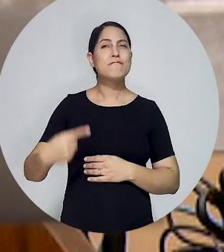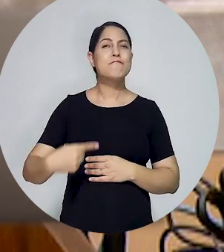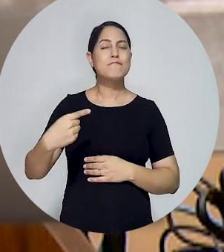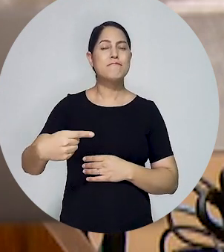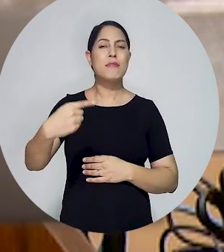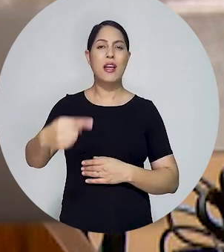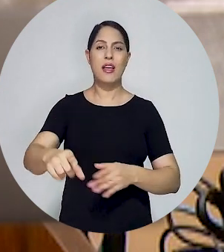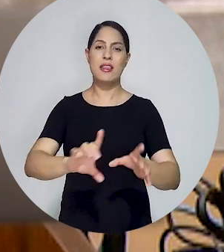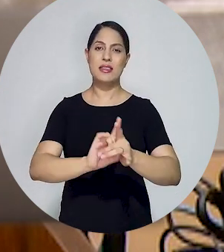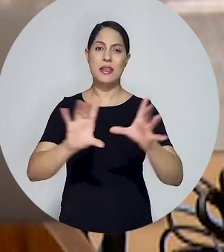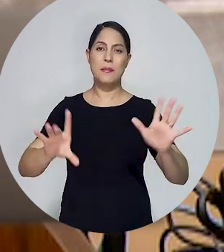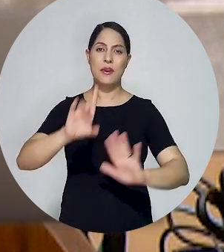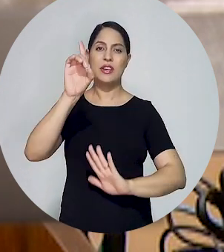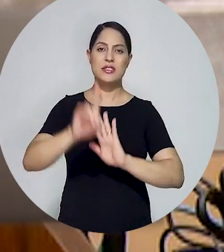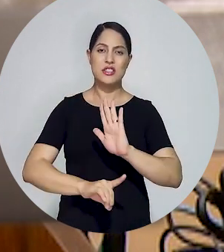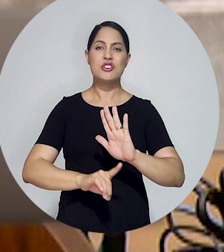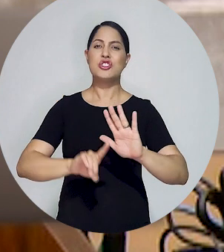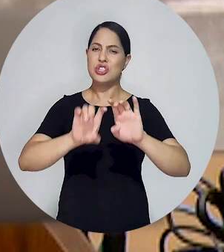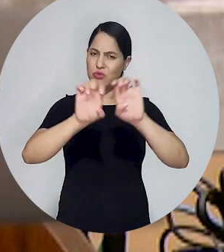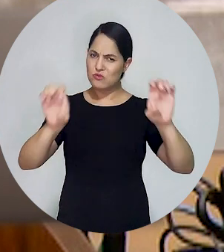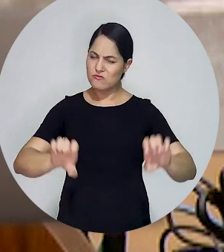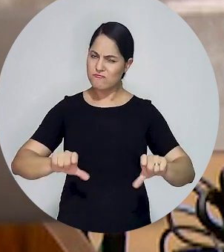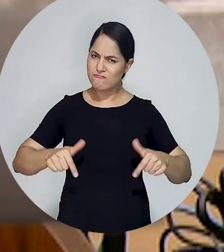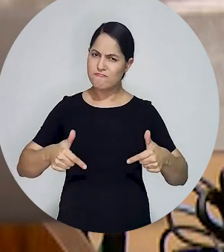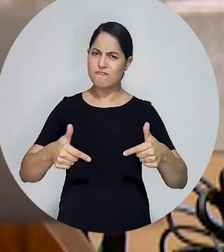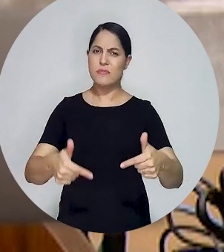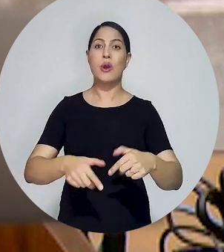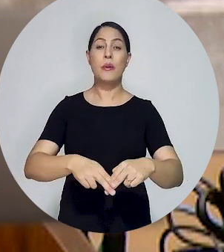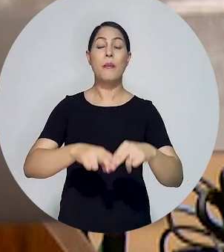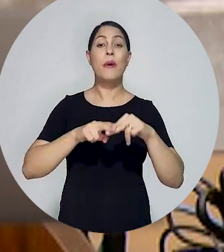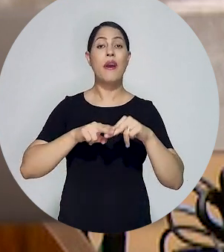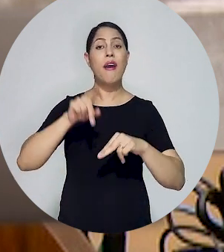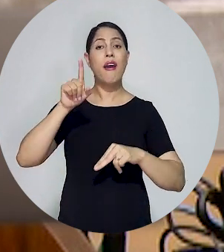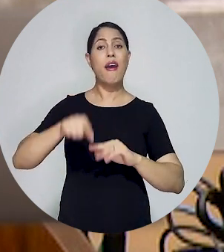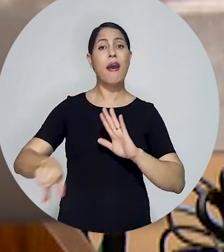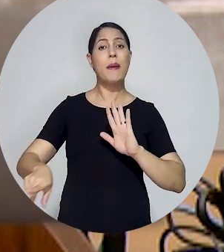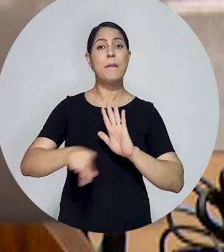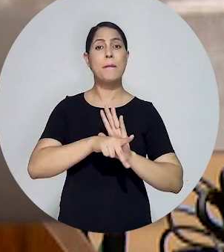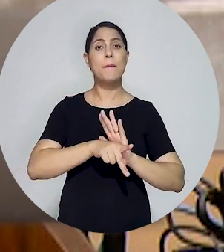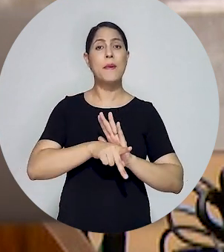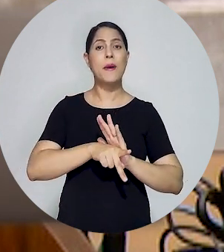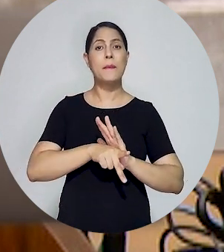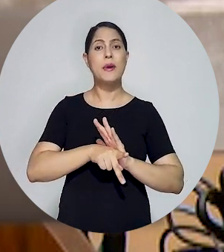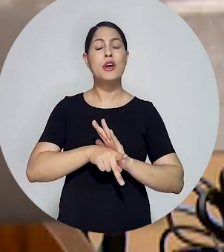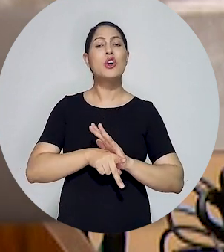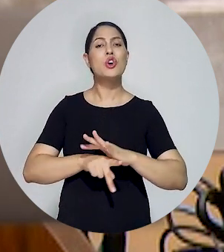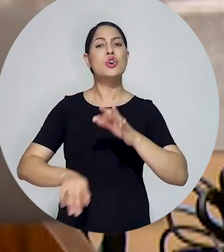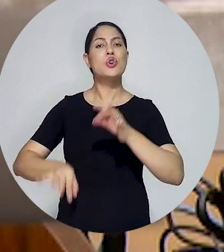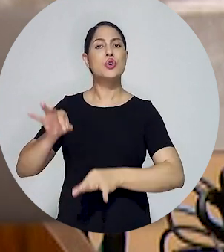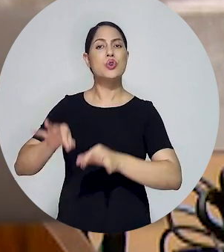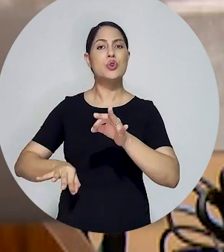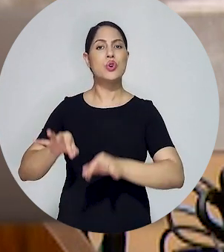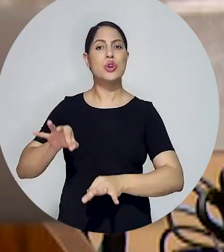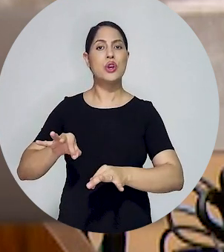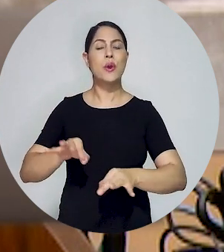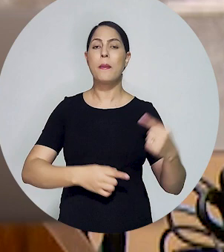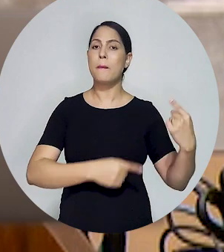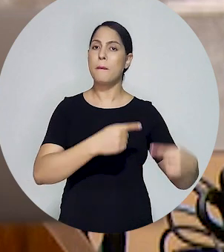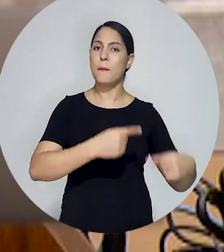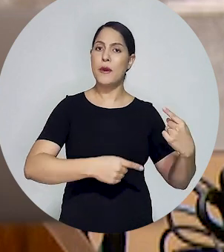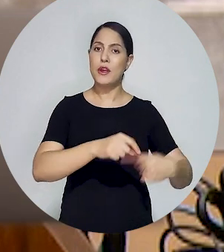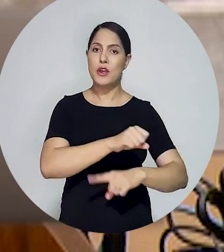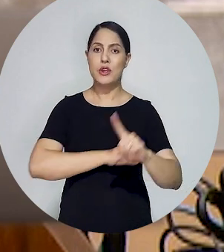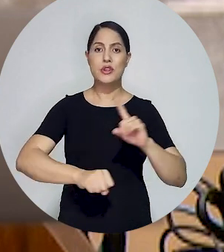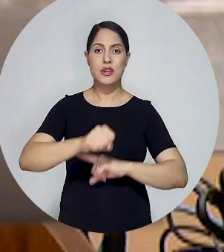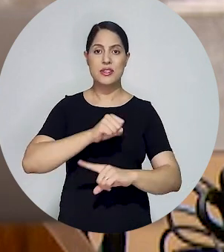consagrar em nosso cotidiano o exercício do Estado democrático de direito, responsável por definir a orientação jurídico-política